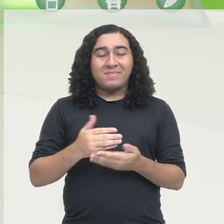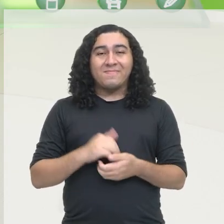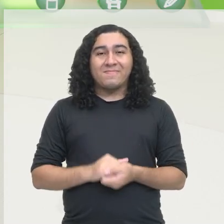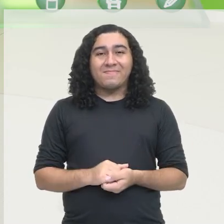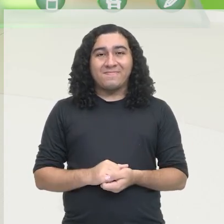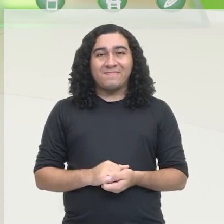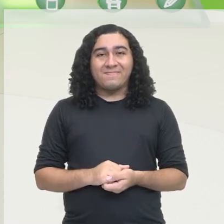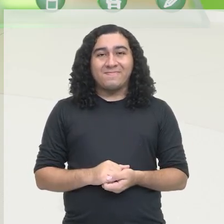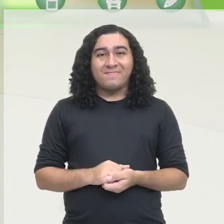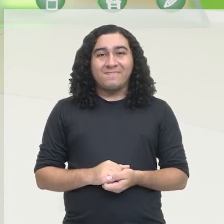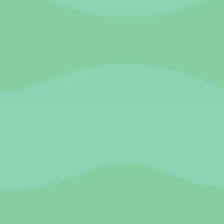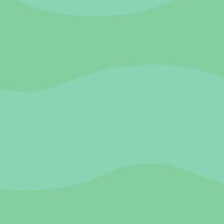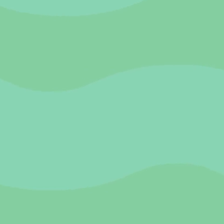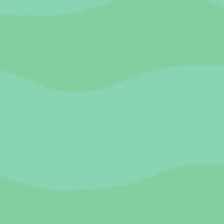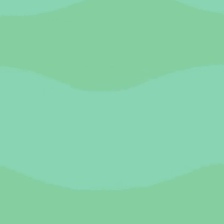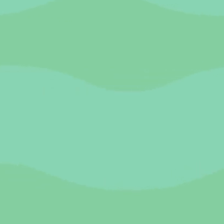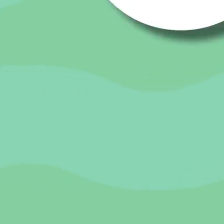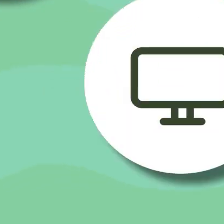nossa aula.